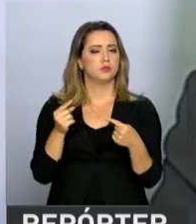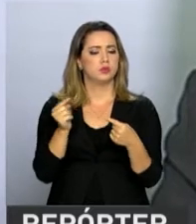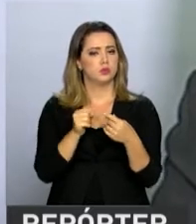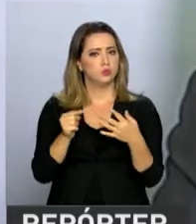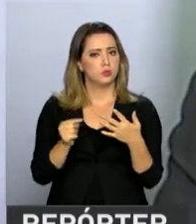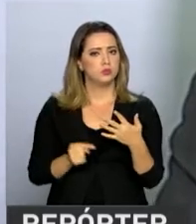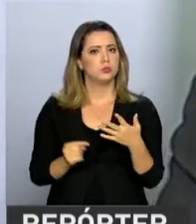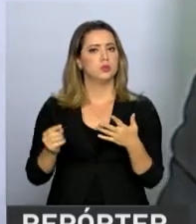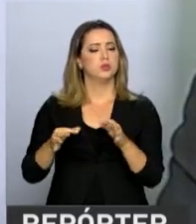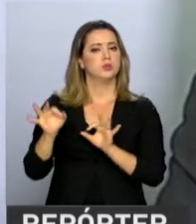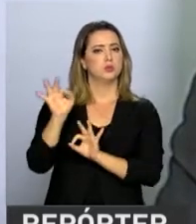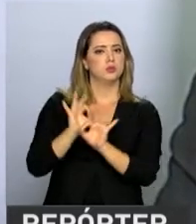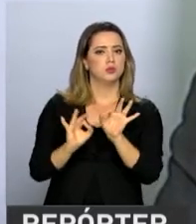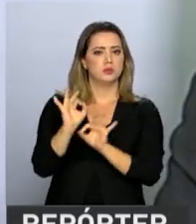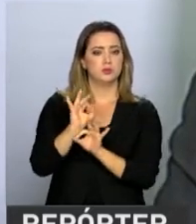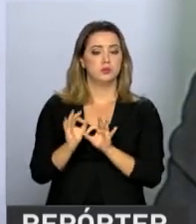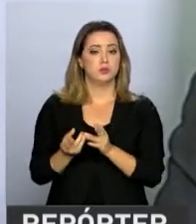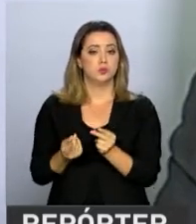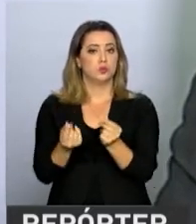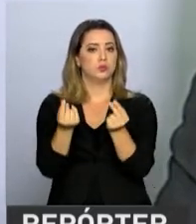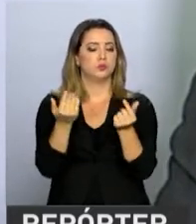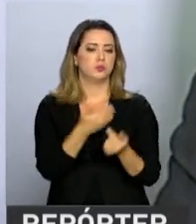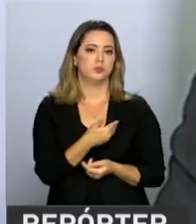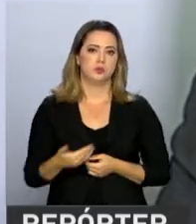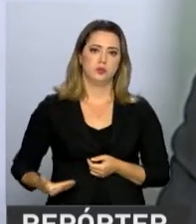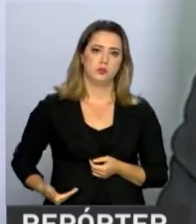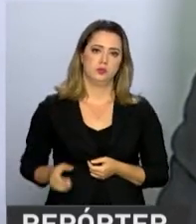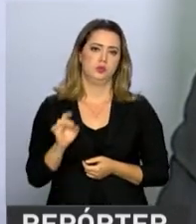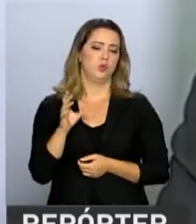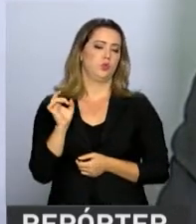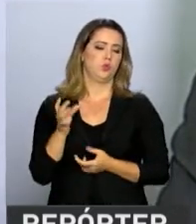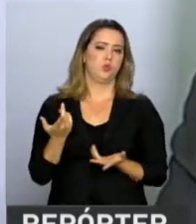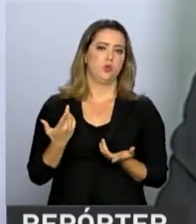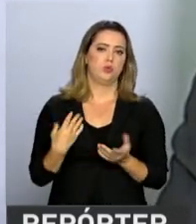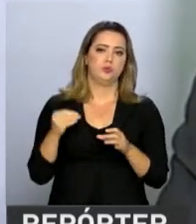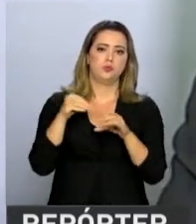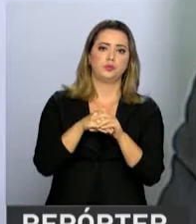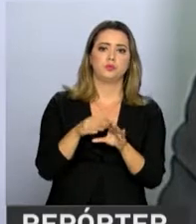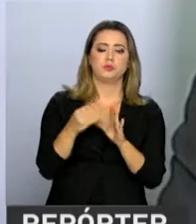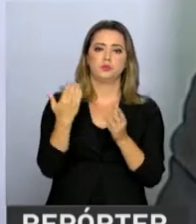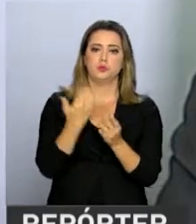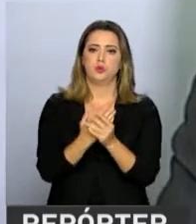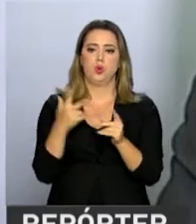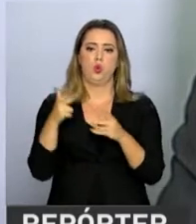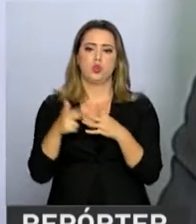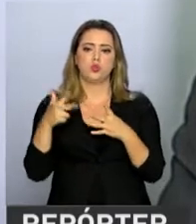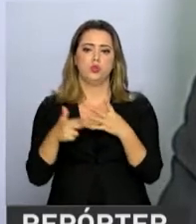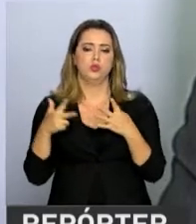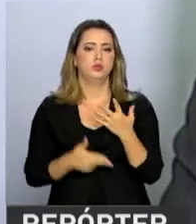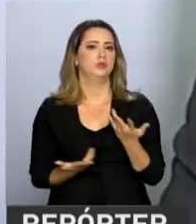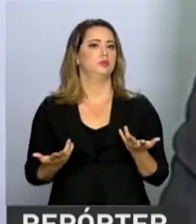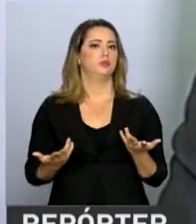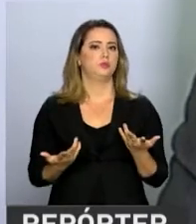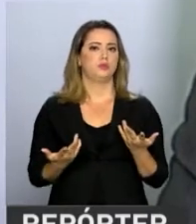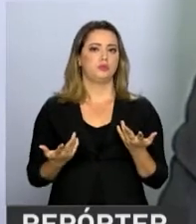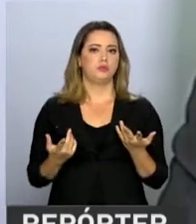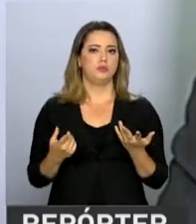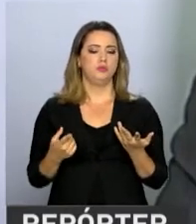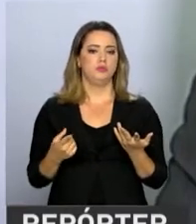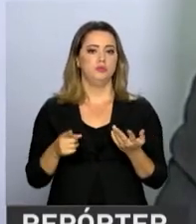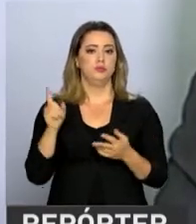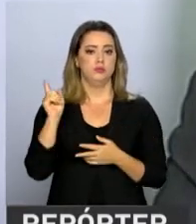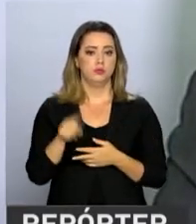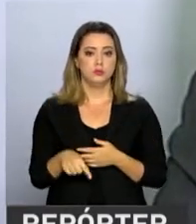reorganização das contas públicas e não simplesmente dentro de um processo de cortes de despesas é é